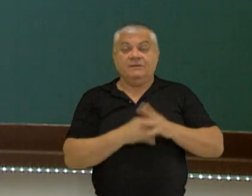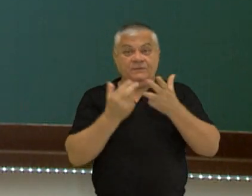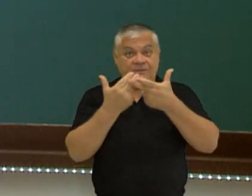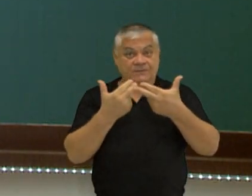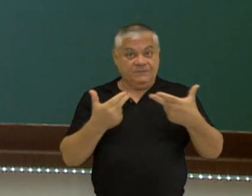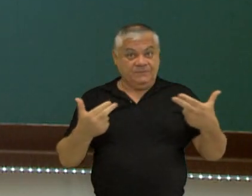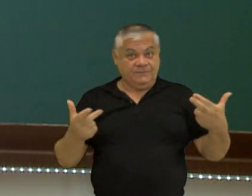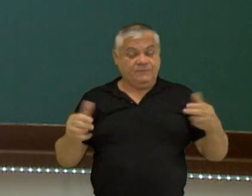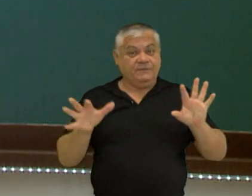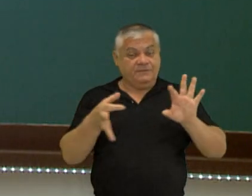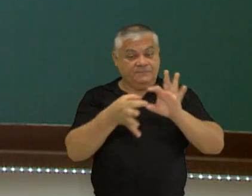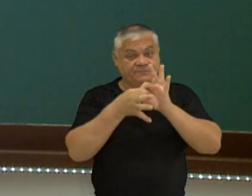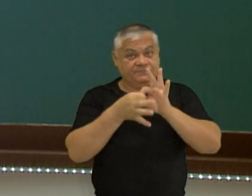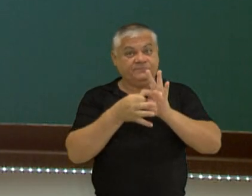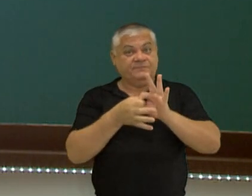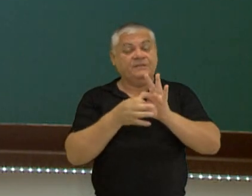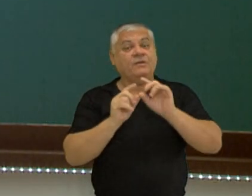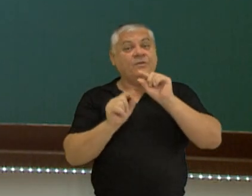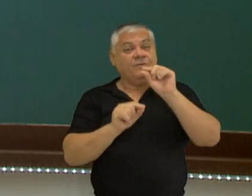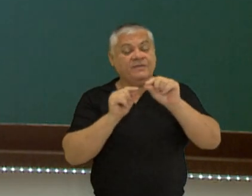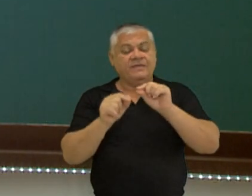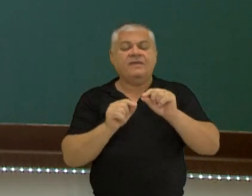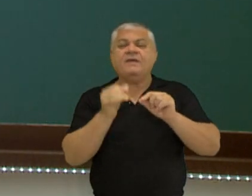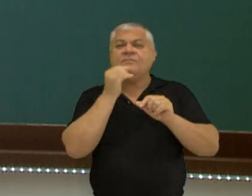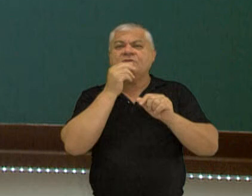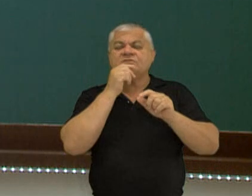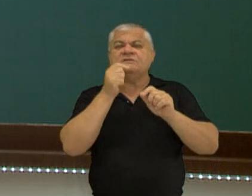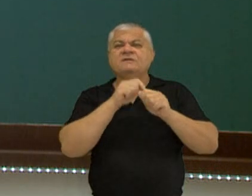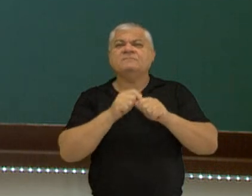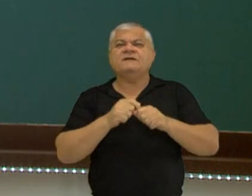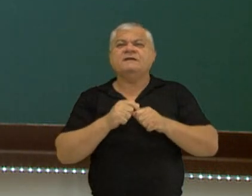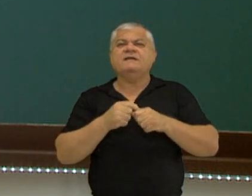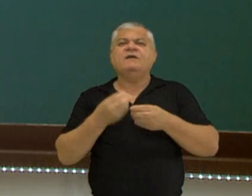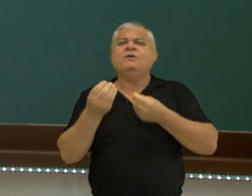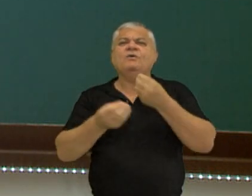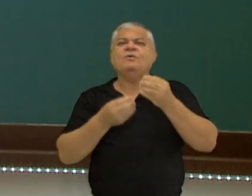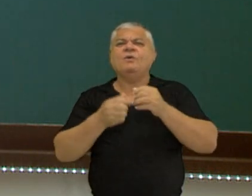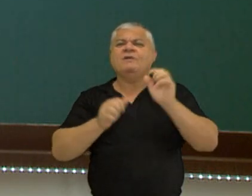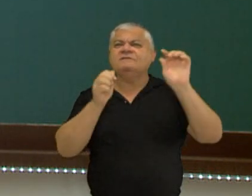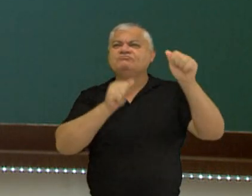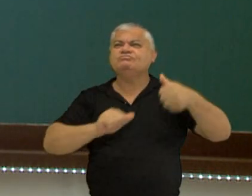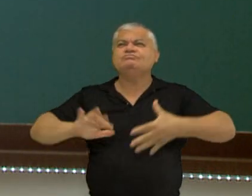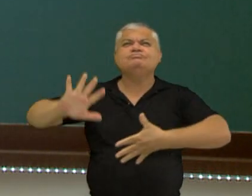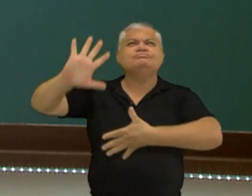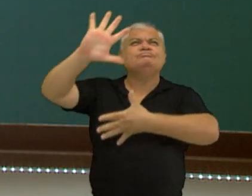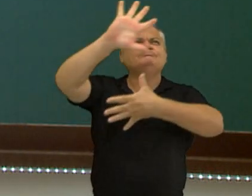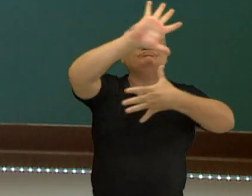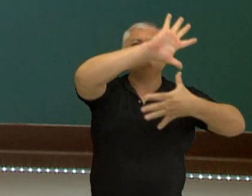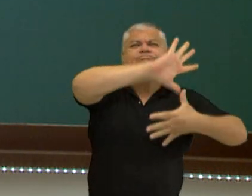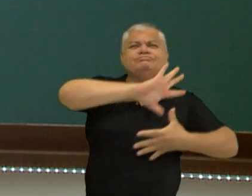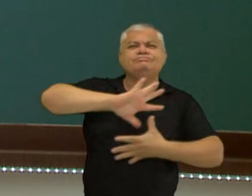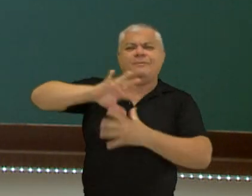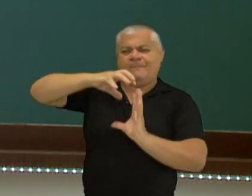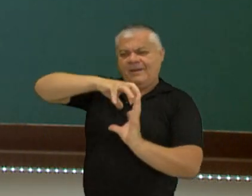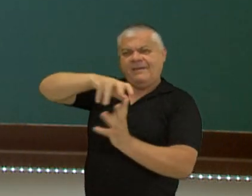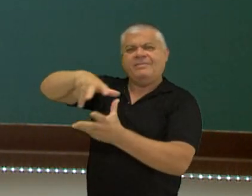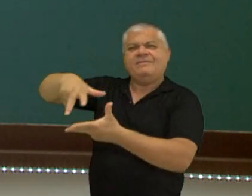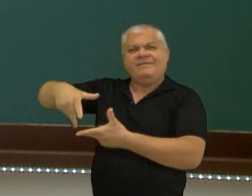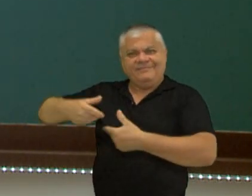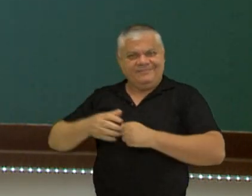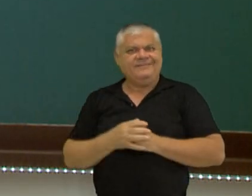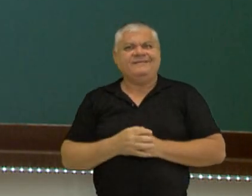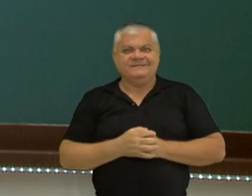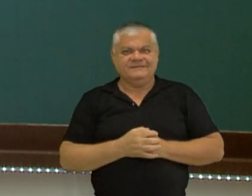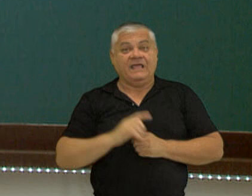palavras aqui estão ligadas à distribuição das terras e das águas do nosso planeta. Então, nós temos